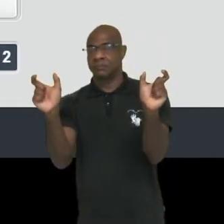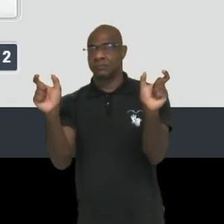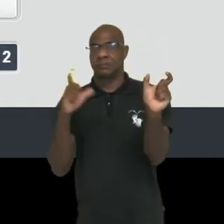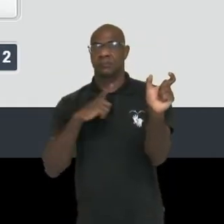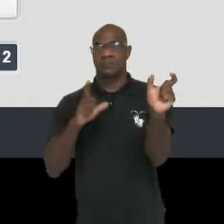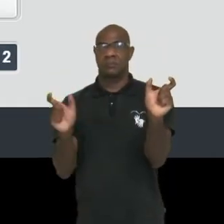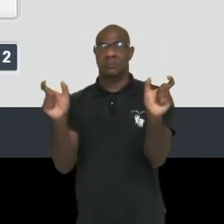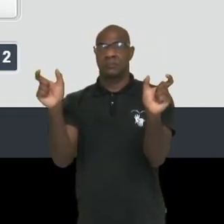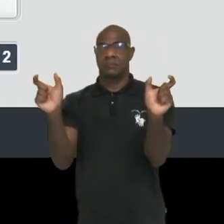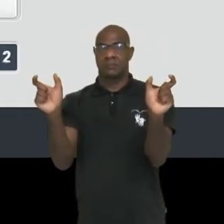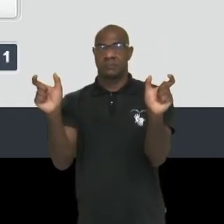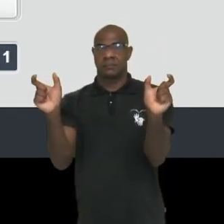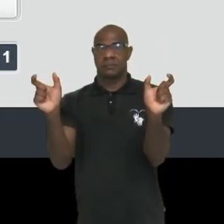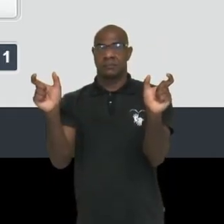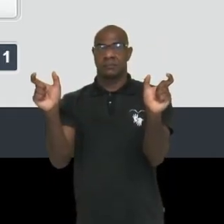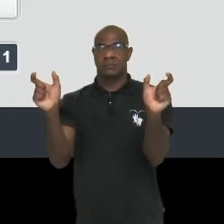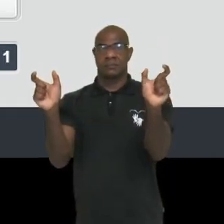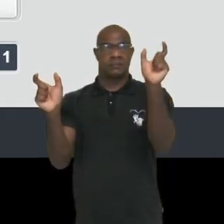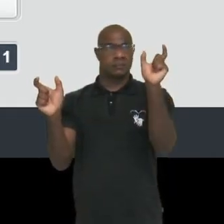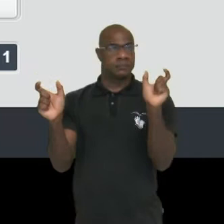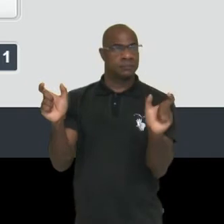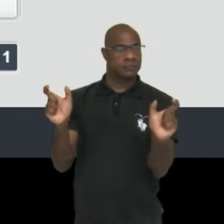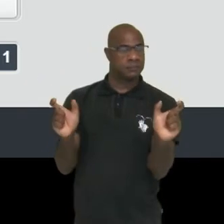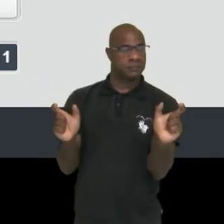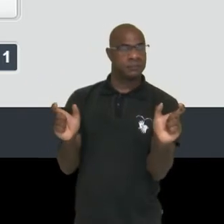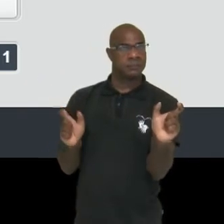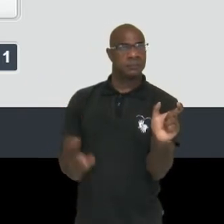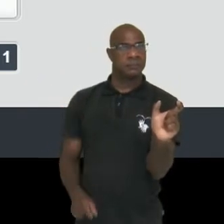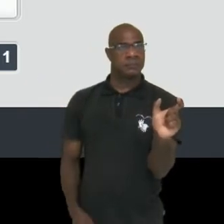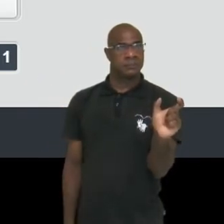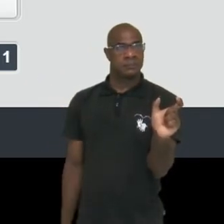temos belong to a book club e